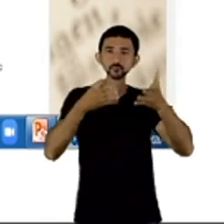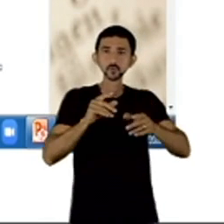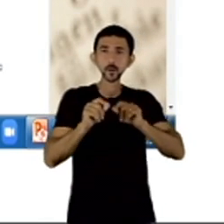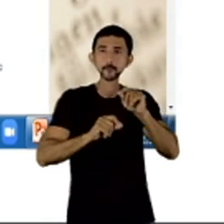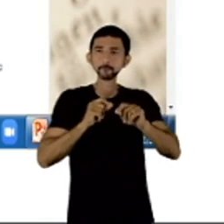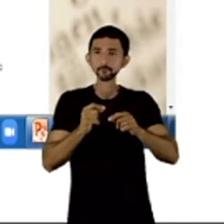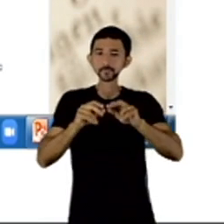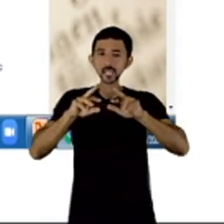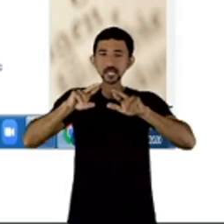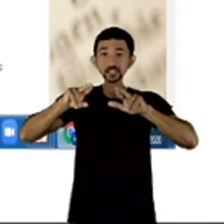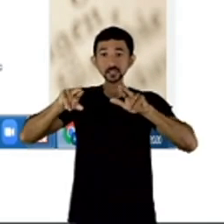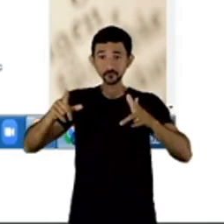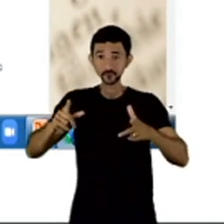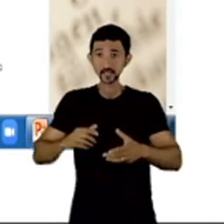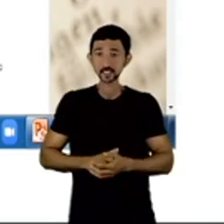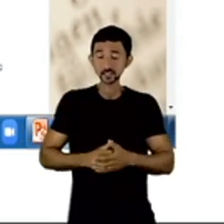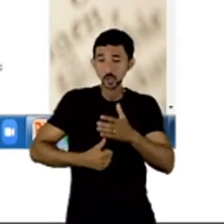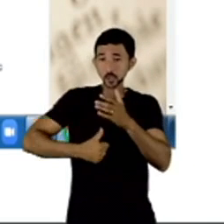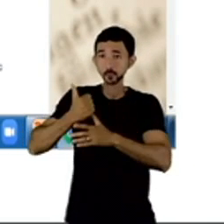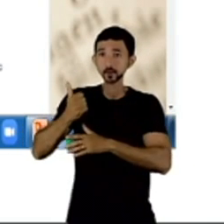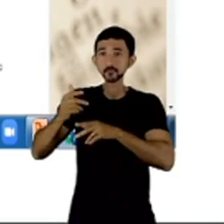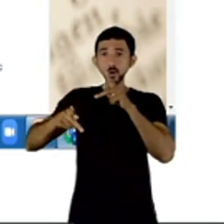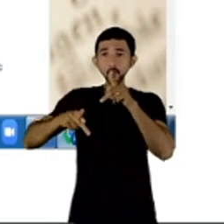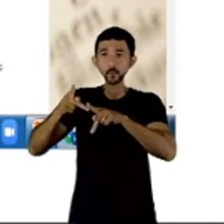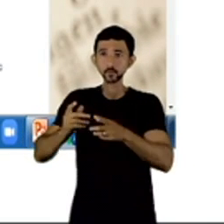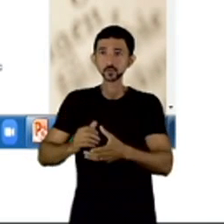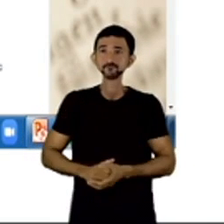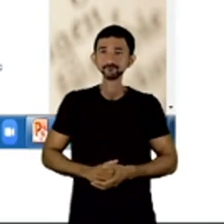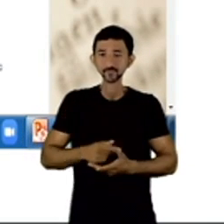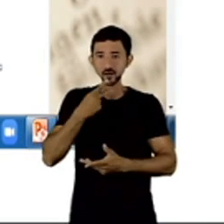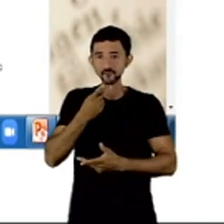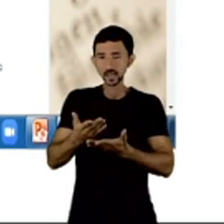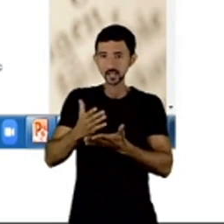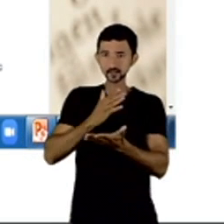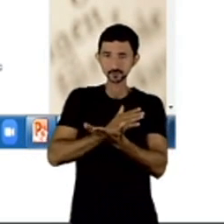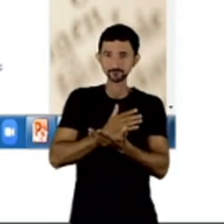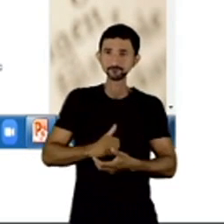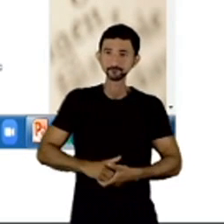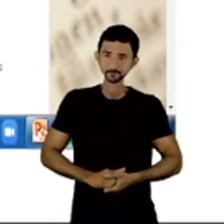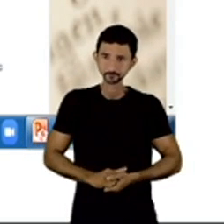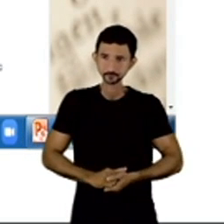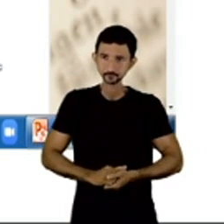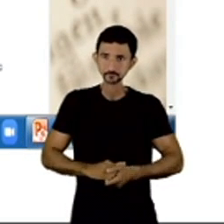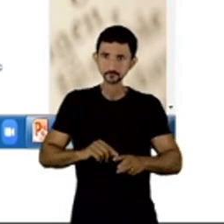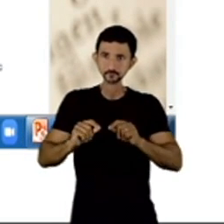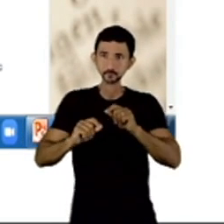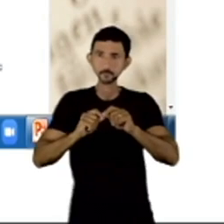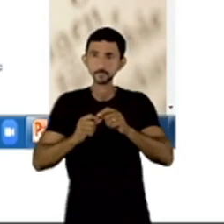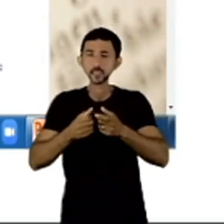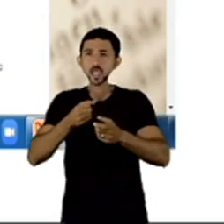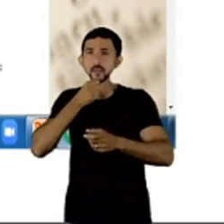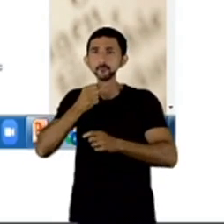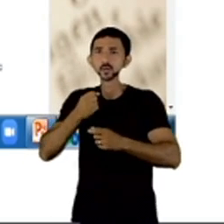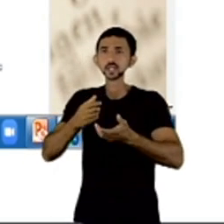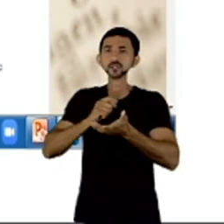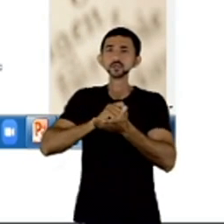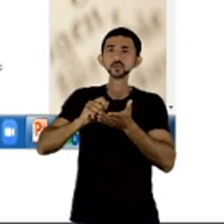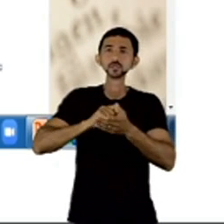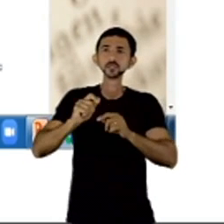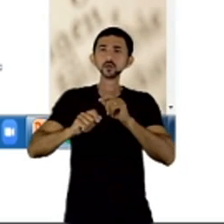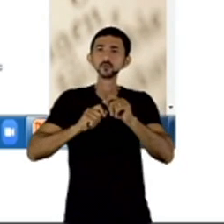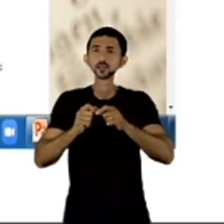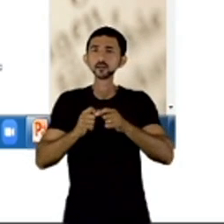se diferencia um pouco do primeiro público de quem eu te falei há pouco, tá? Ou seja, essa reportagem foi escrita para